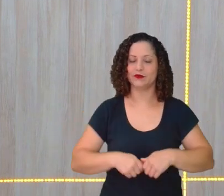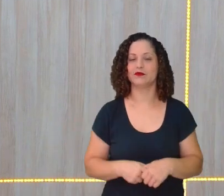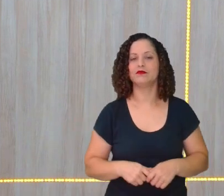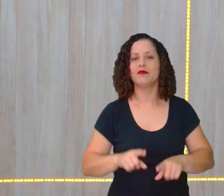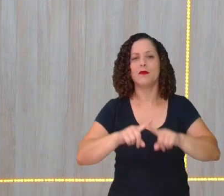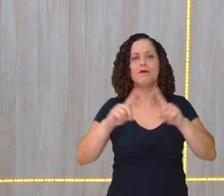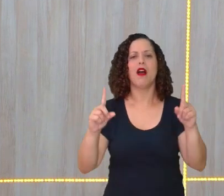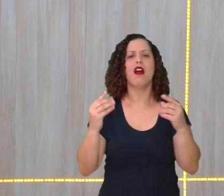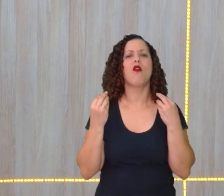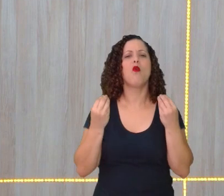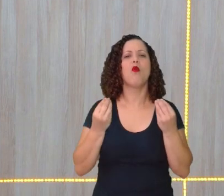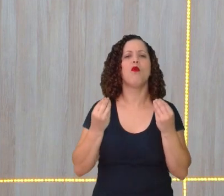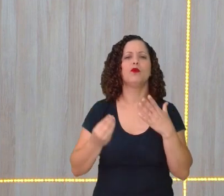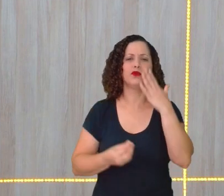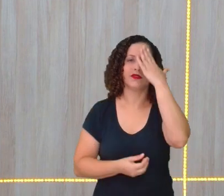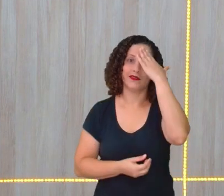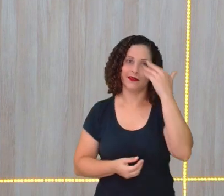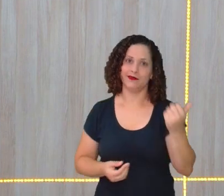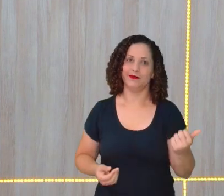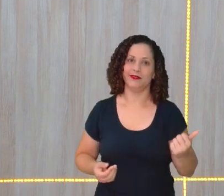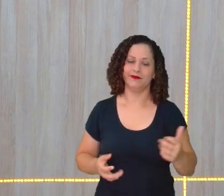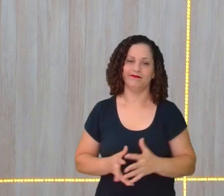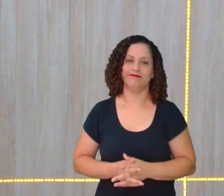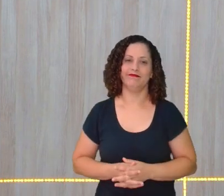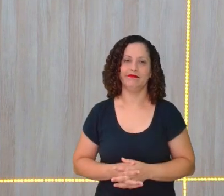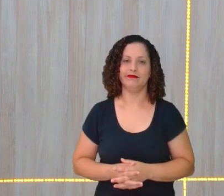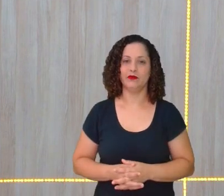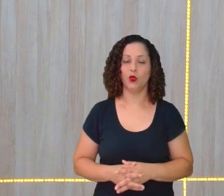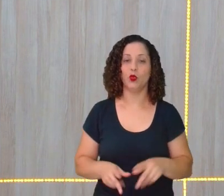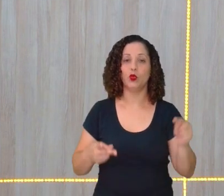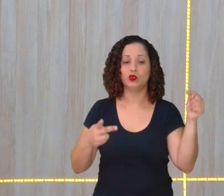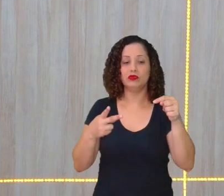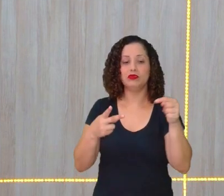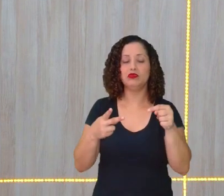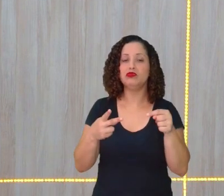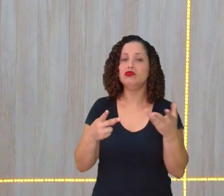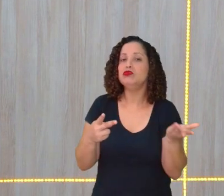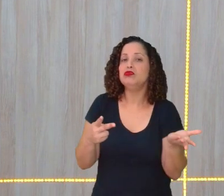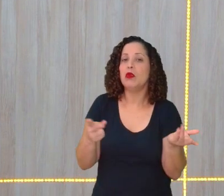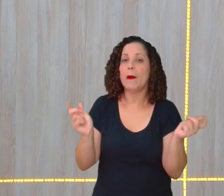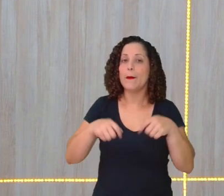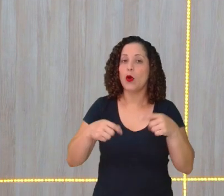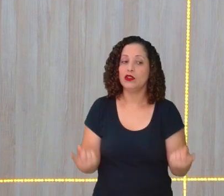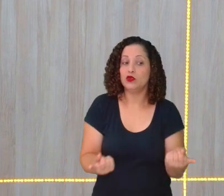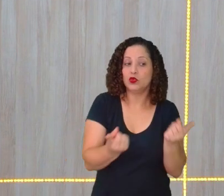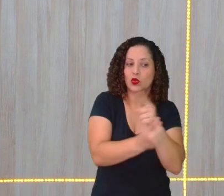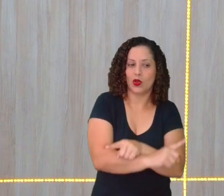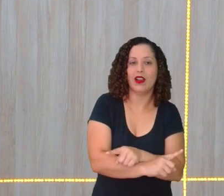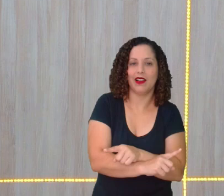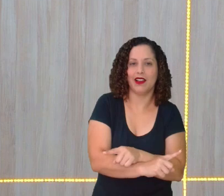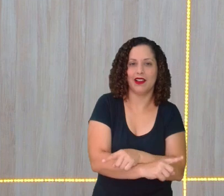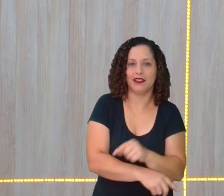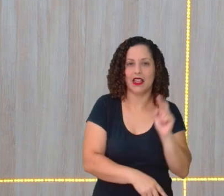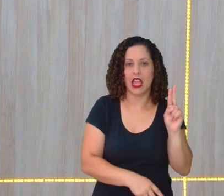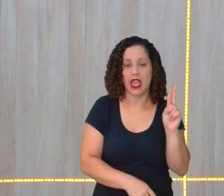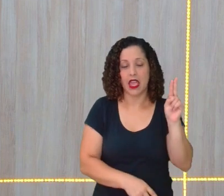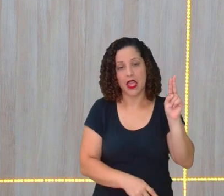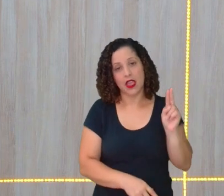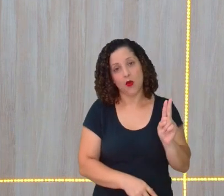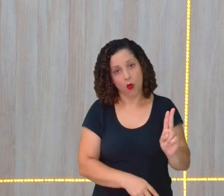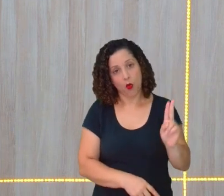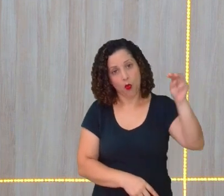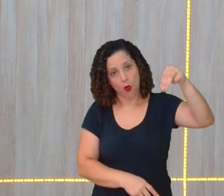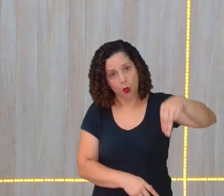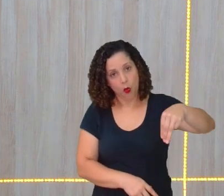vai saber que é artigo indefinido? Quando você puder trocar esse um ou uma por